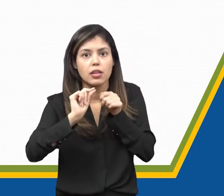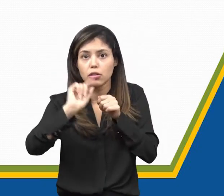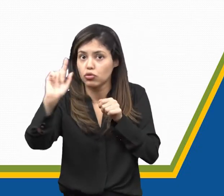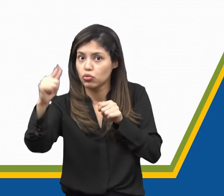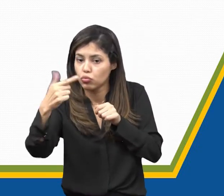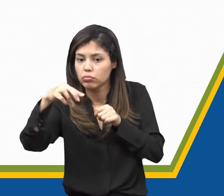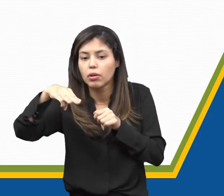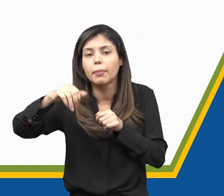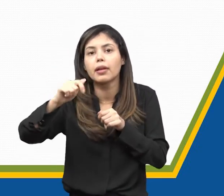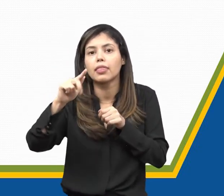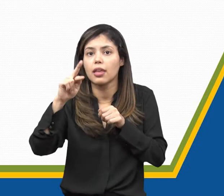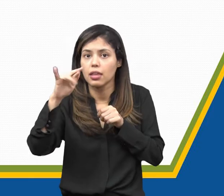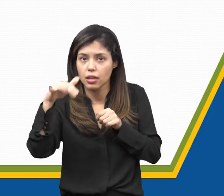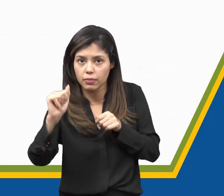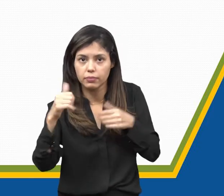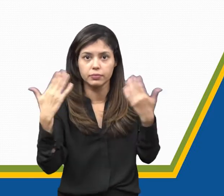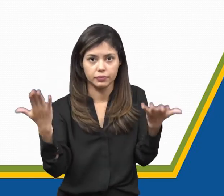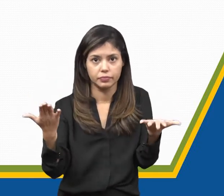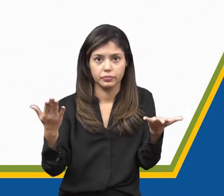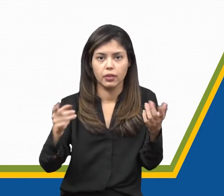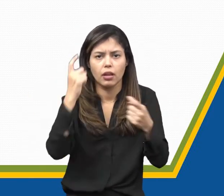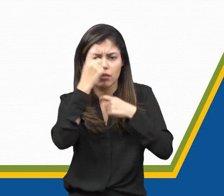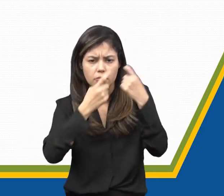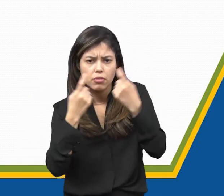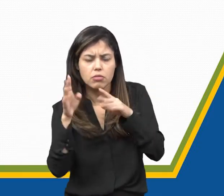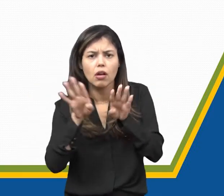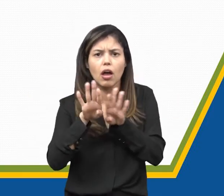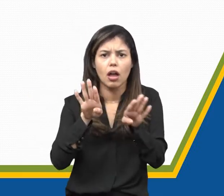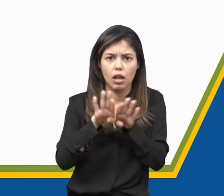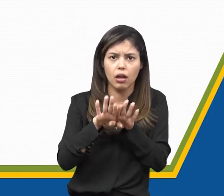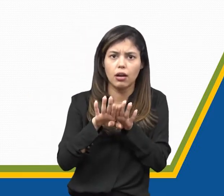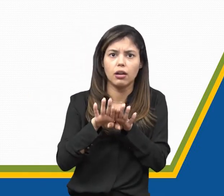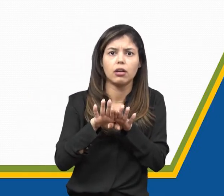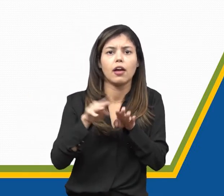de outra maneira". Essa expressão